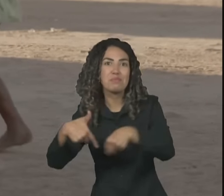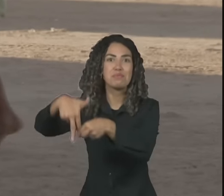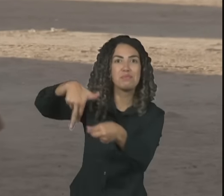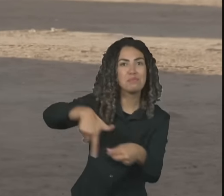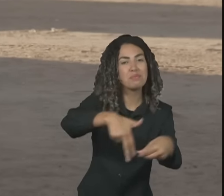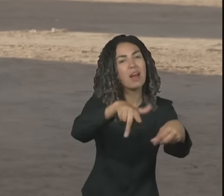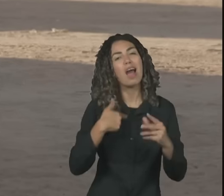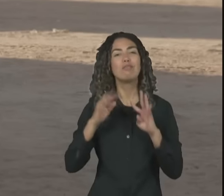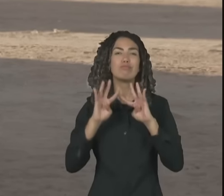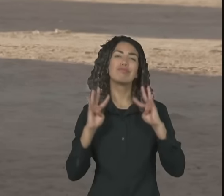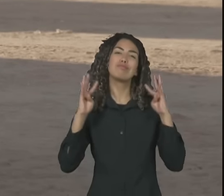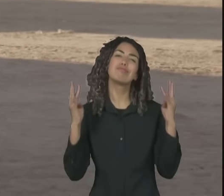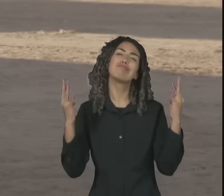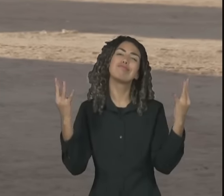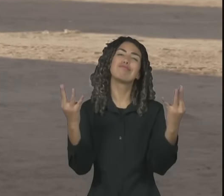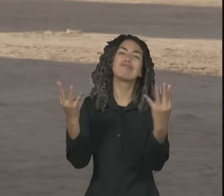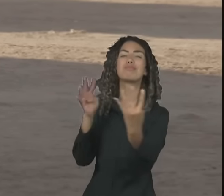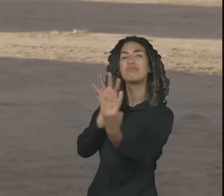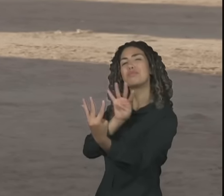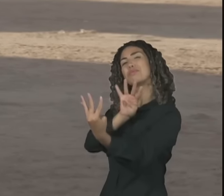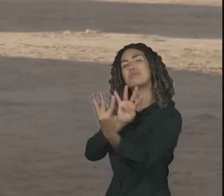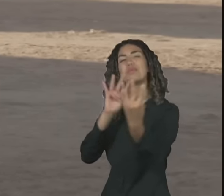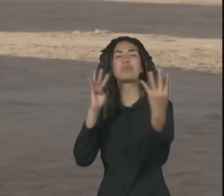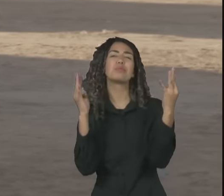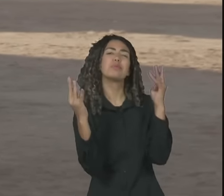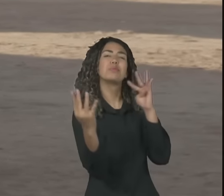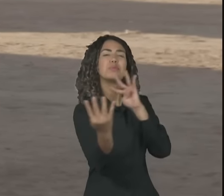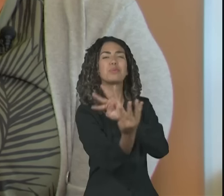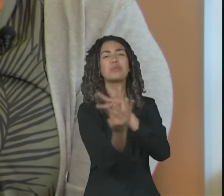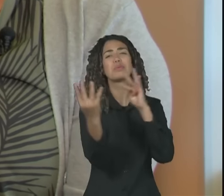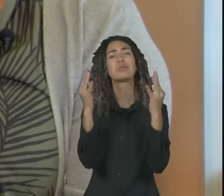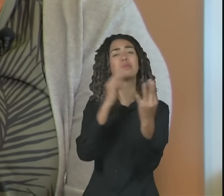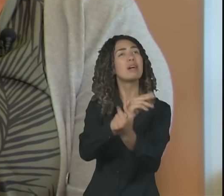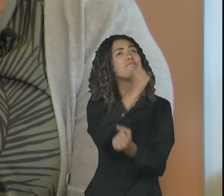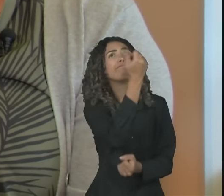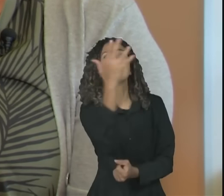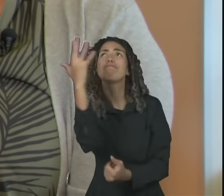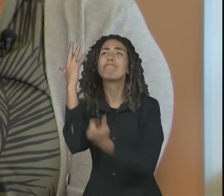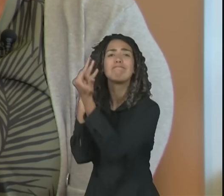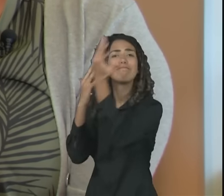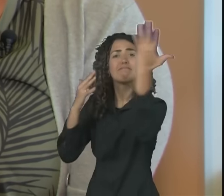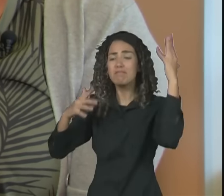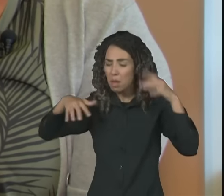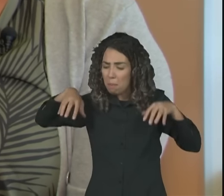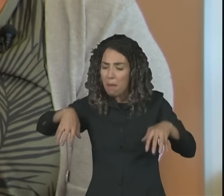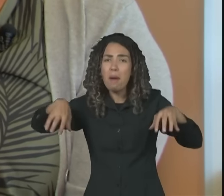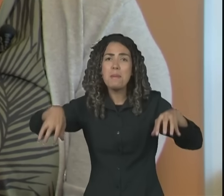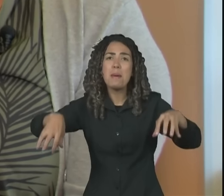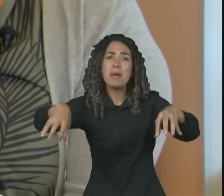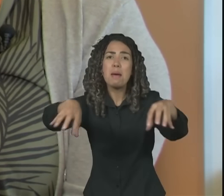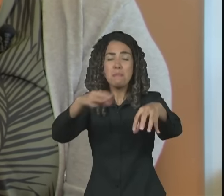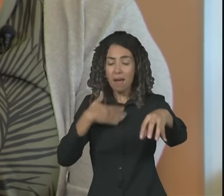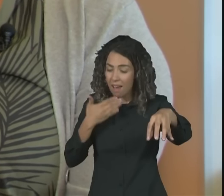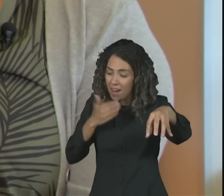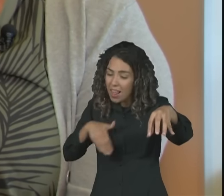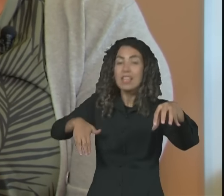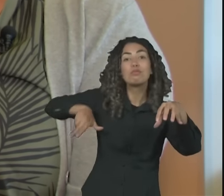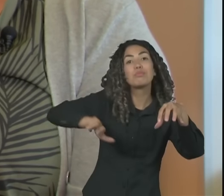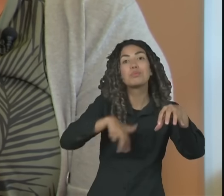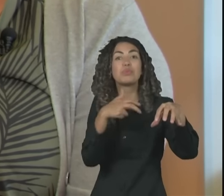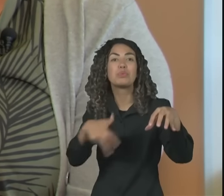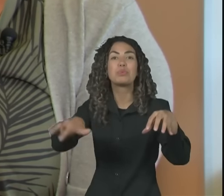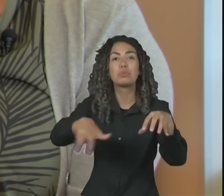a sutileza de ser criança nas aldeias. A intenção de olhar mais profundamente como é que estão as